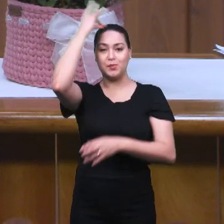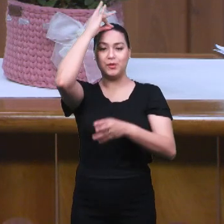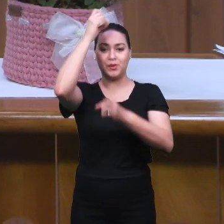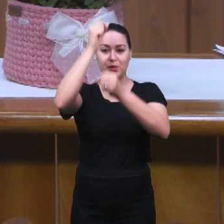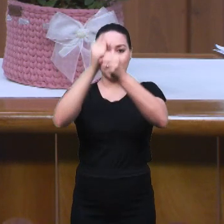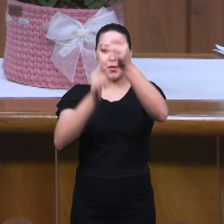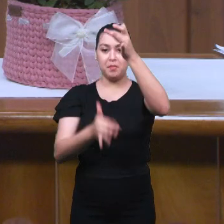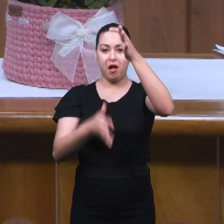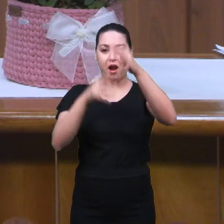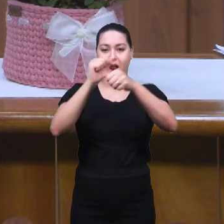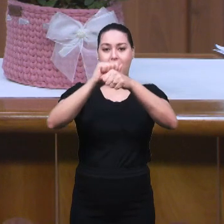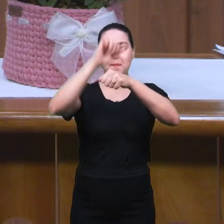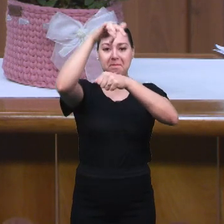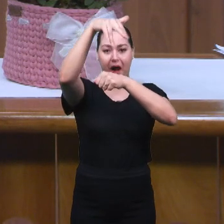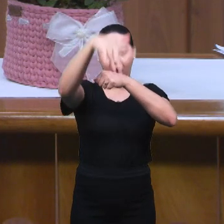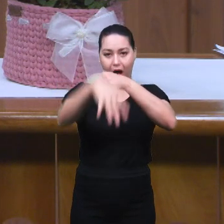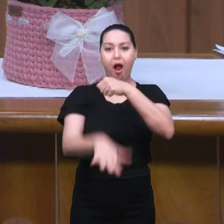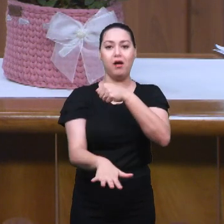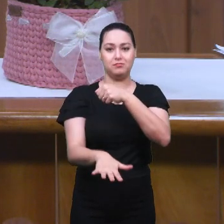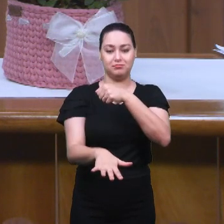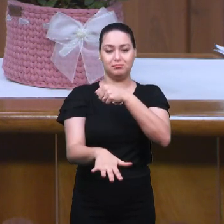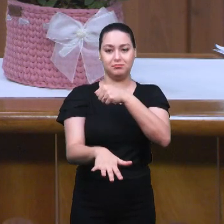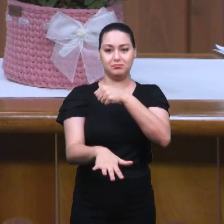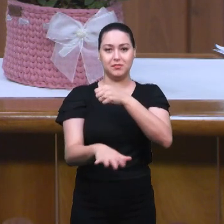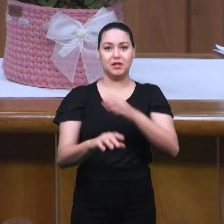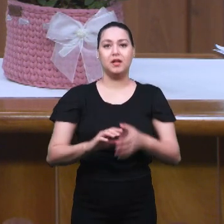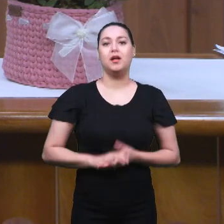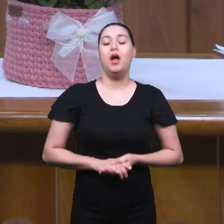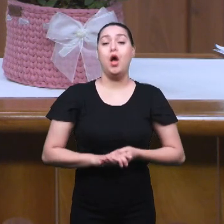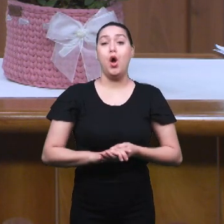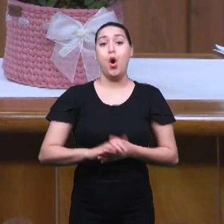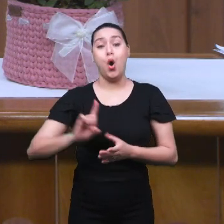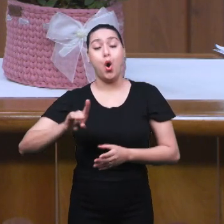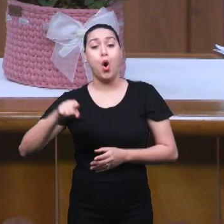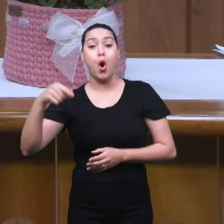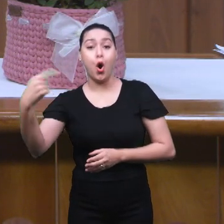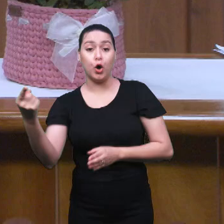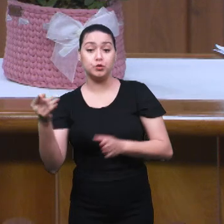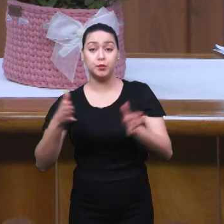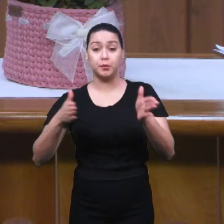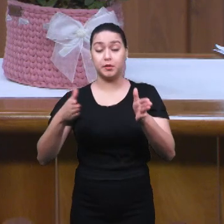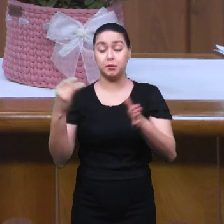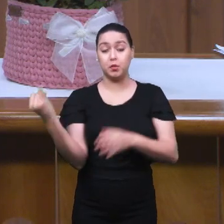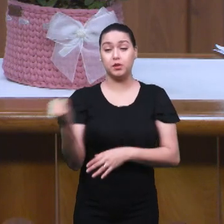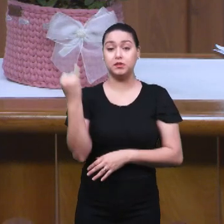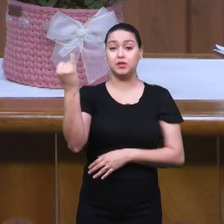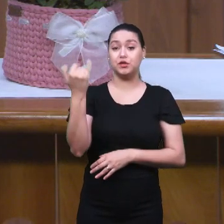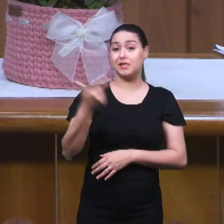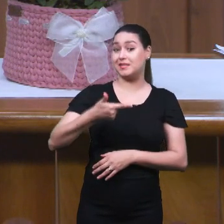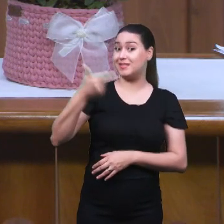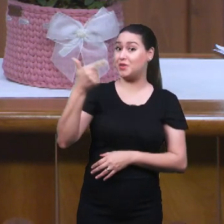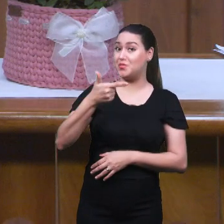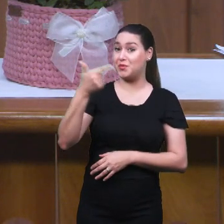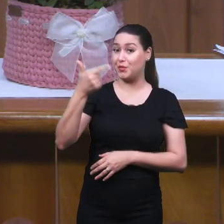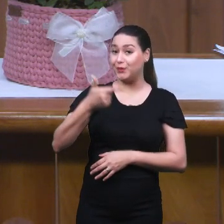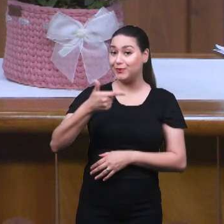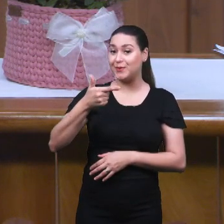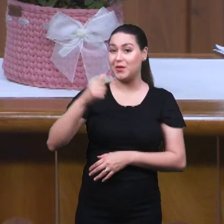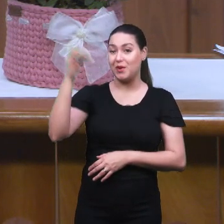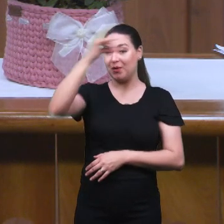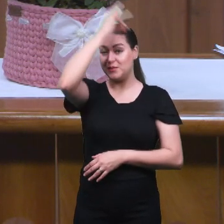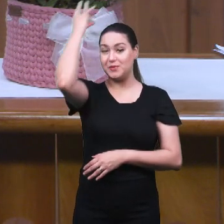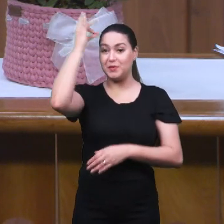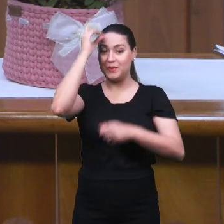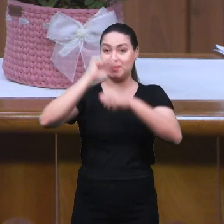outra parte, que é a parte importante, o segundo derramamento do Espírito, o primeiro no Pentecostes e